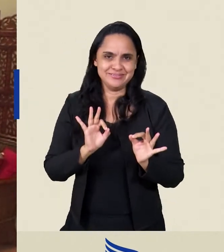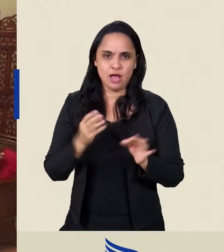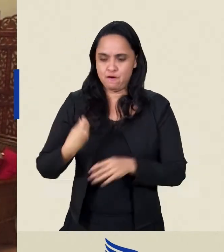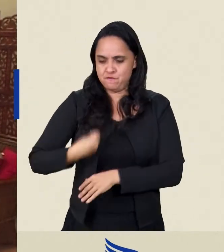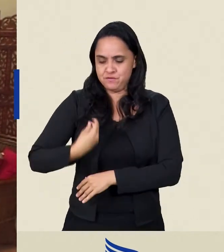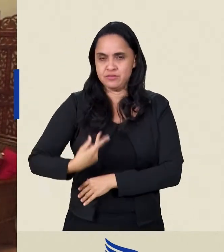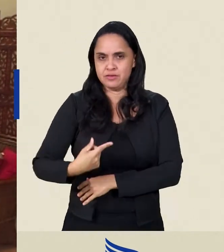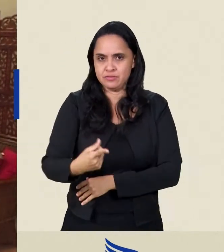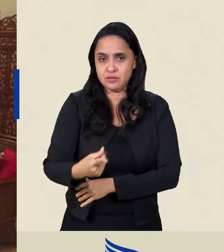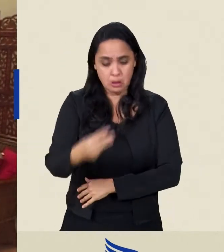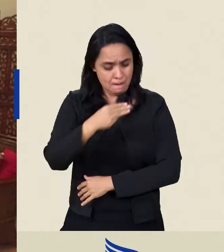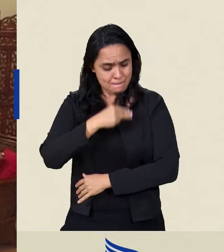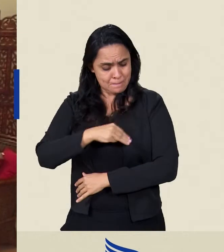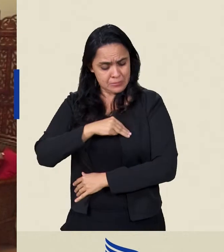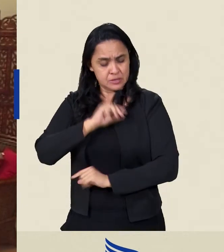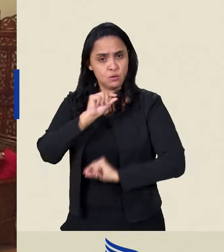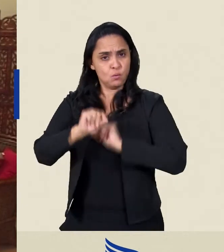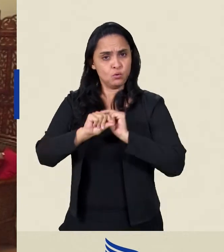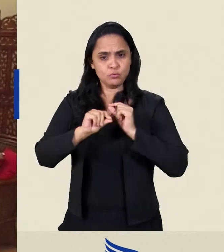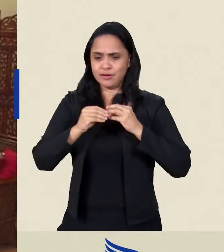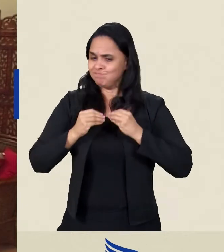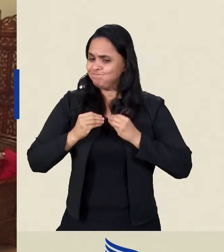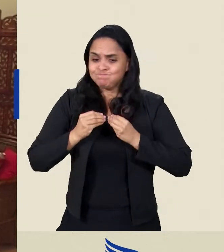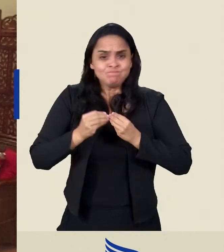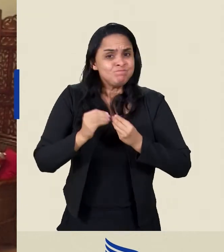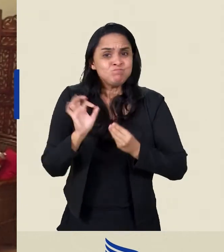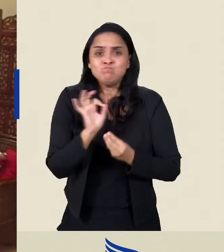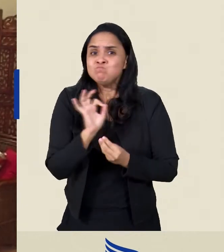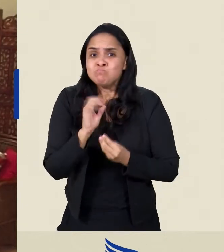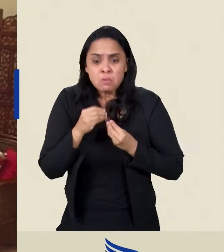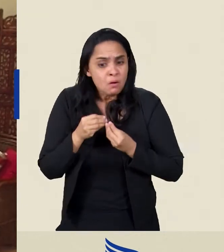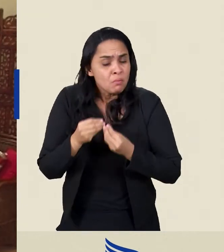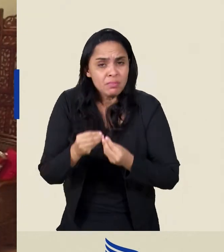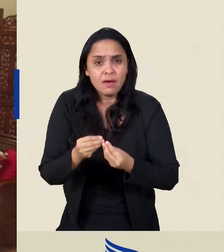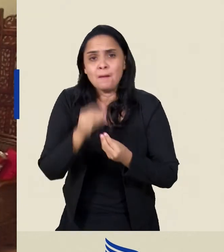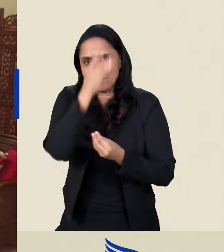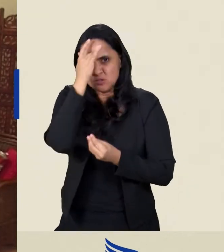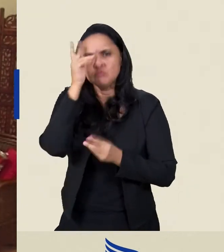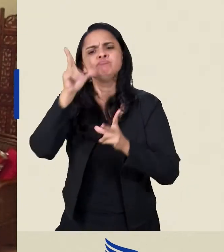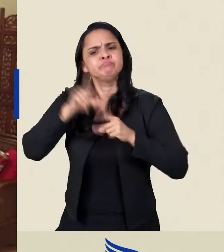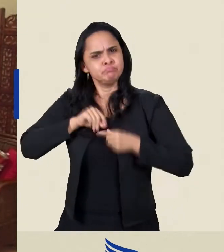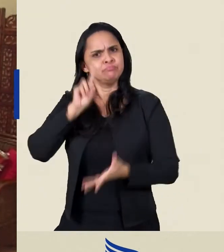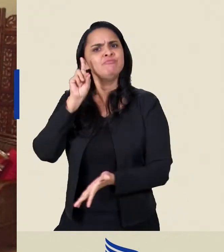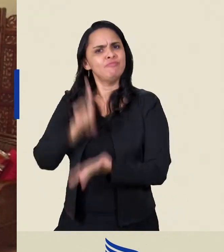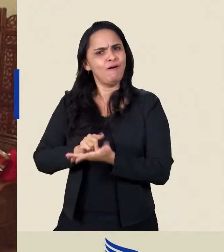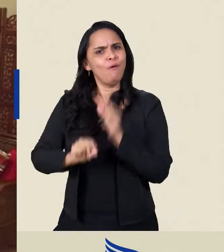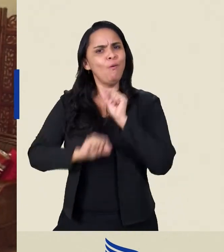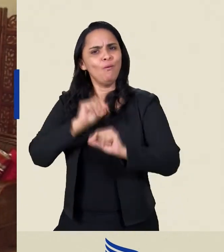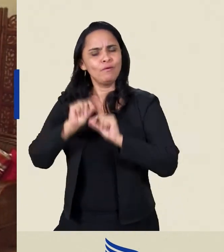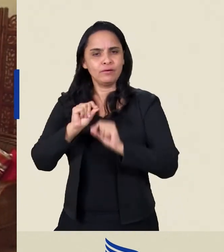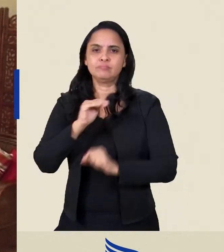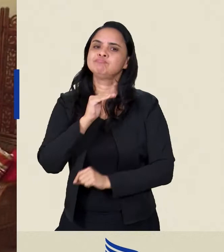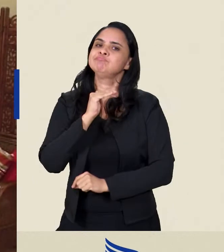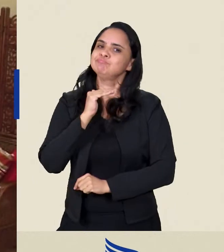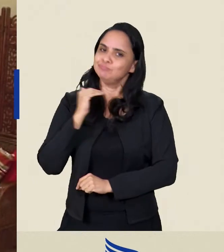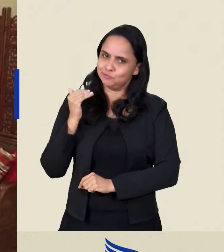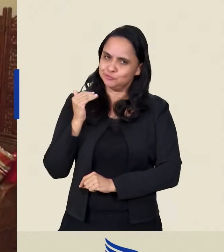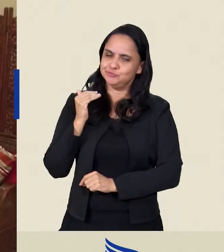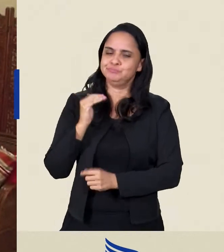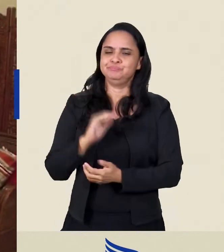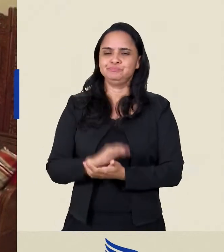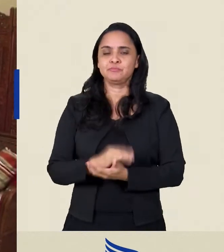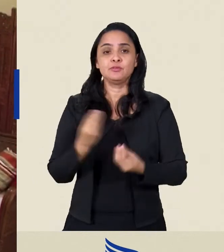eterna. Graça é favor imerecido. Seria bom esclarecermos que a